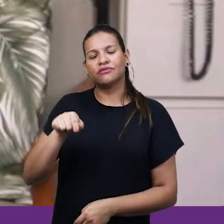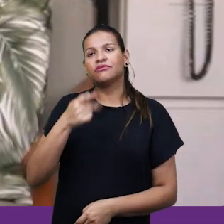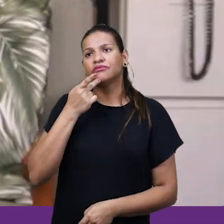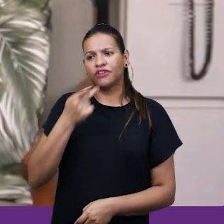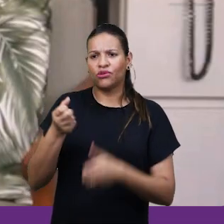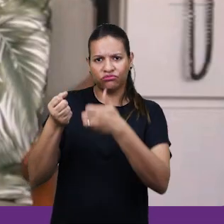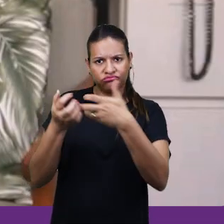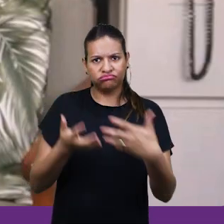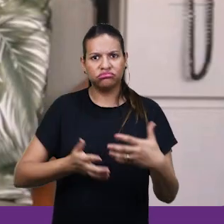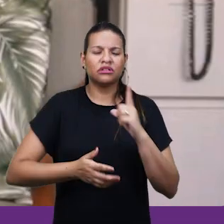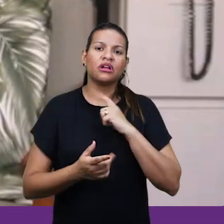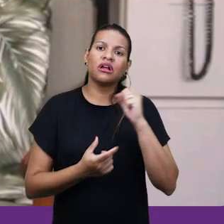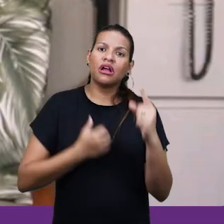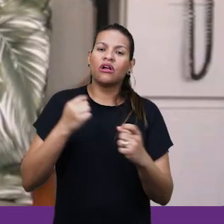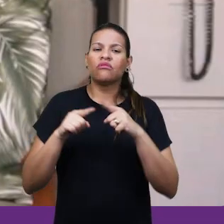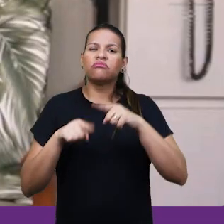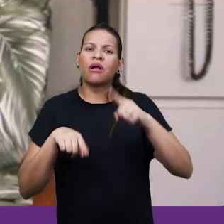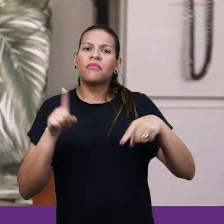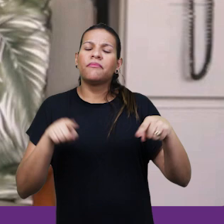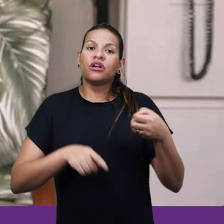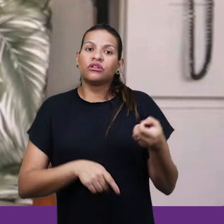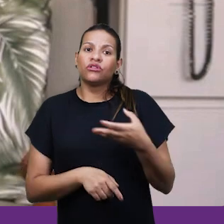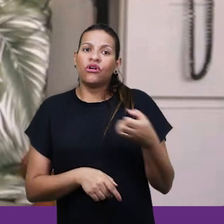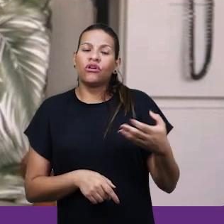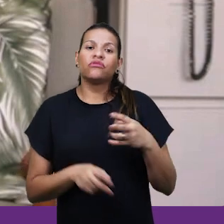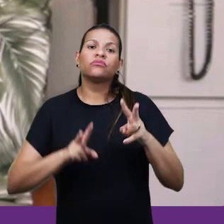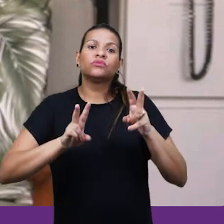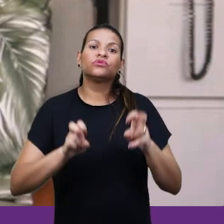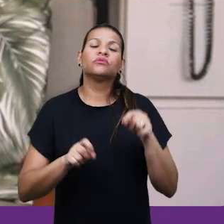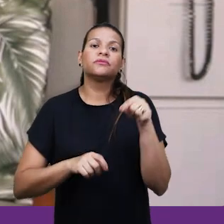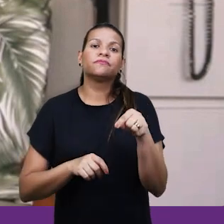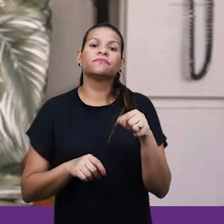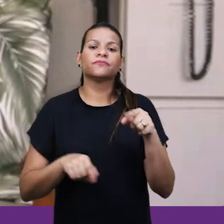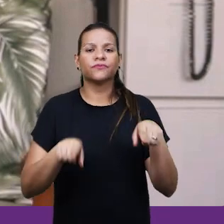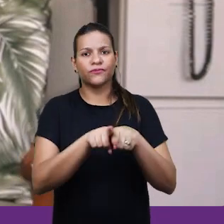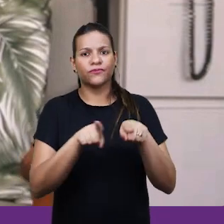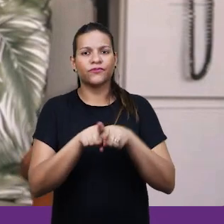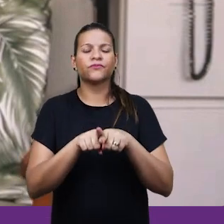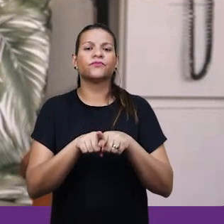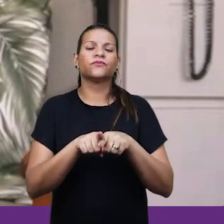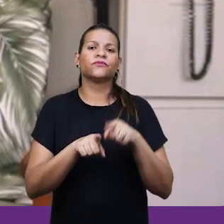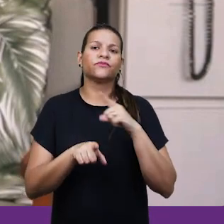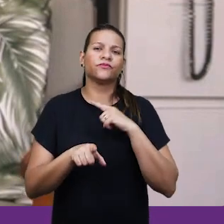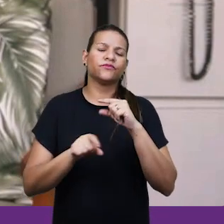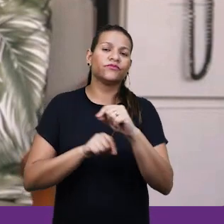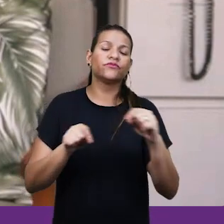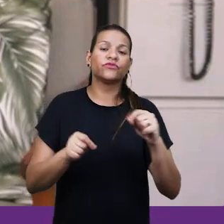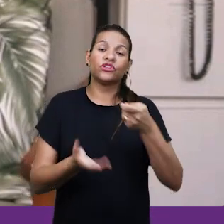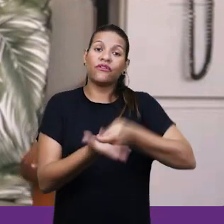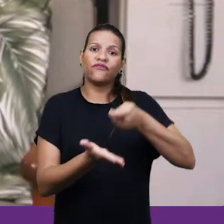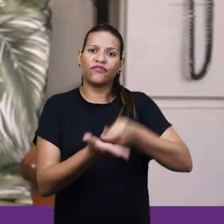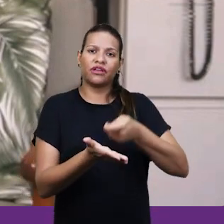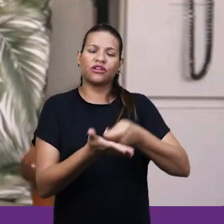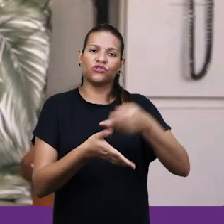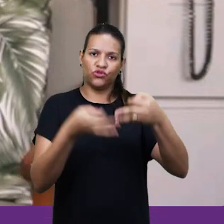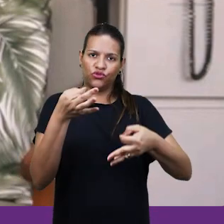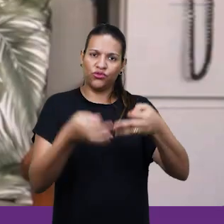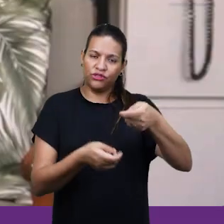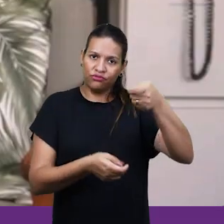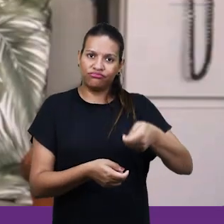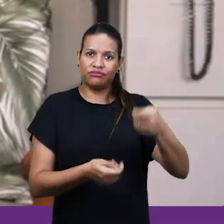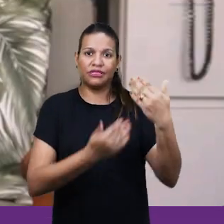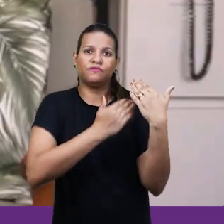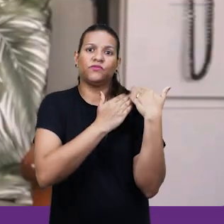elas têm algumas alterações recentes em que elas atribuem também às plataformas, né, um dever jurídico e, portanto, uma responsabilidade, né, de fazer